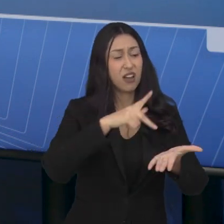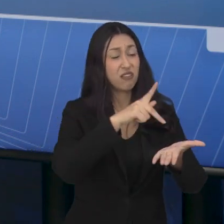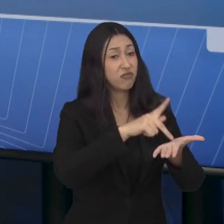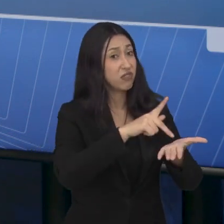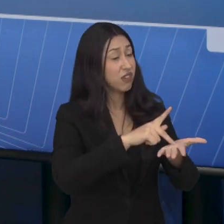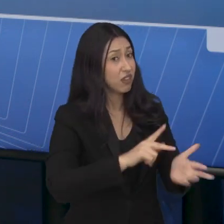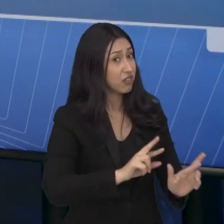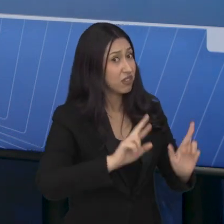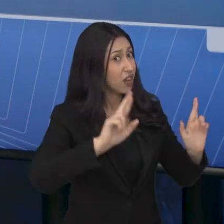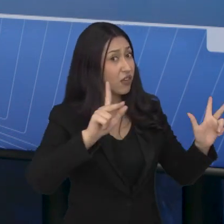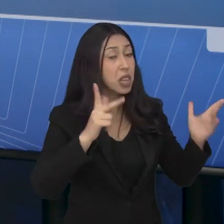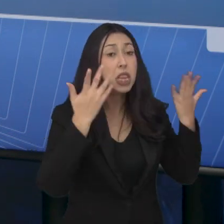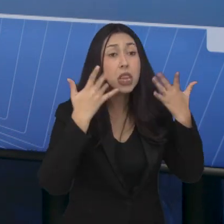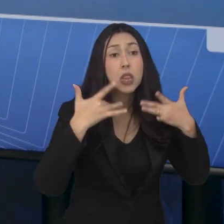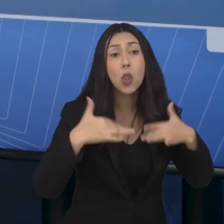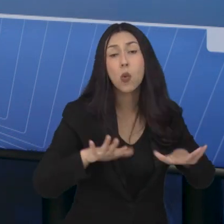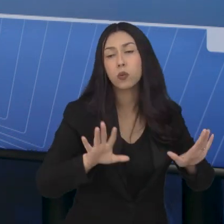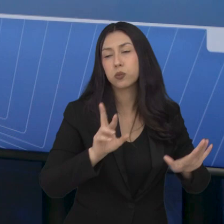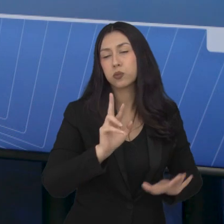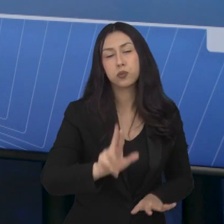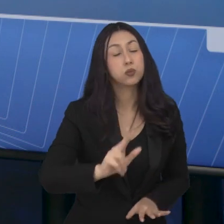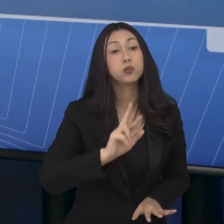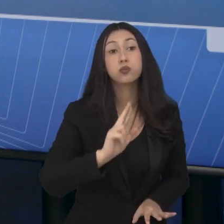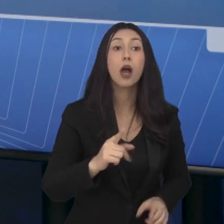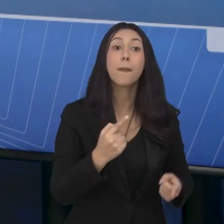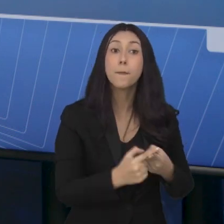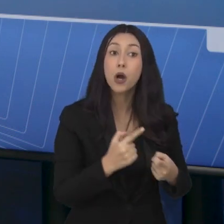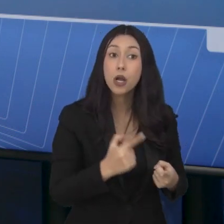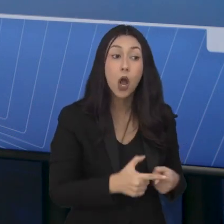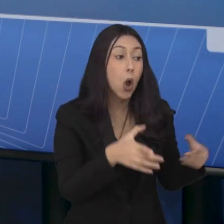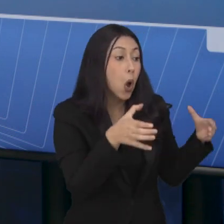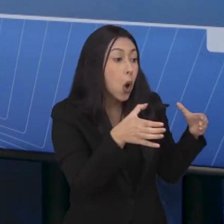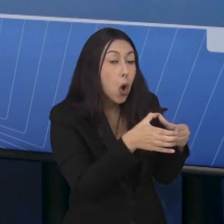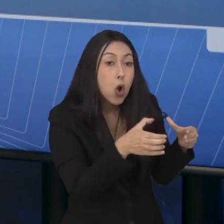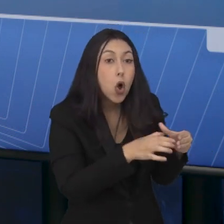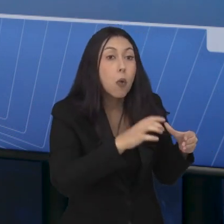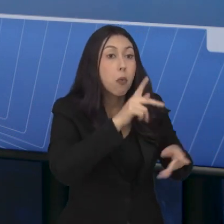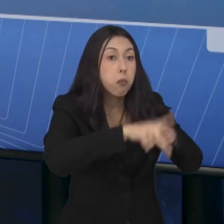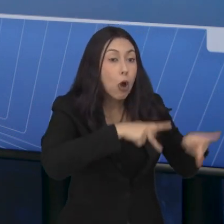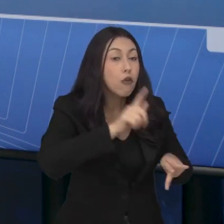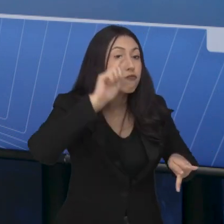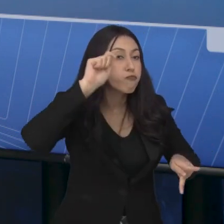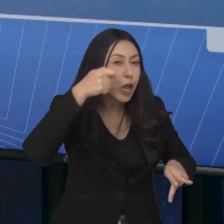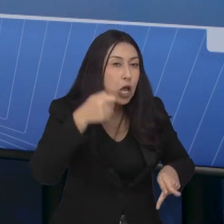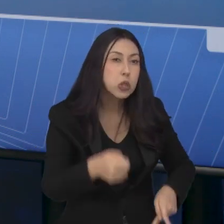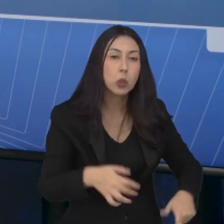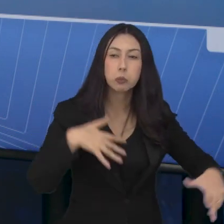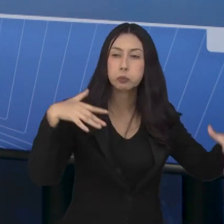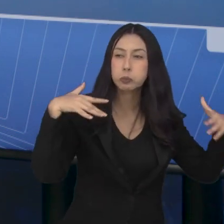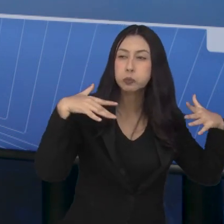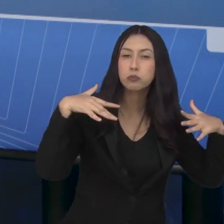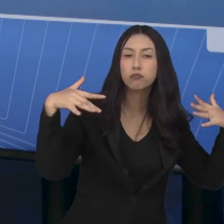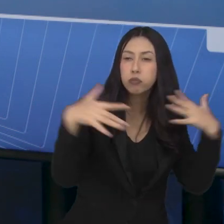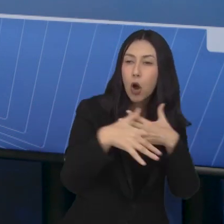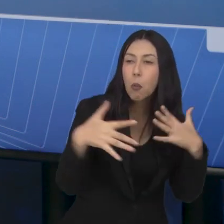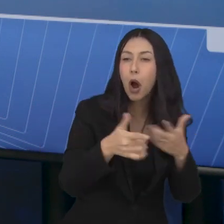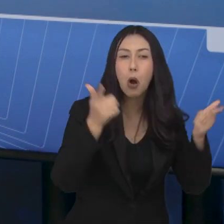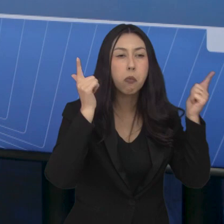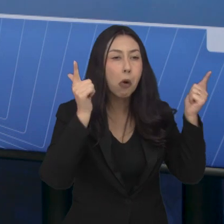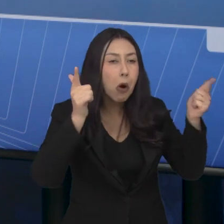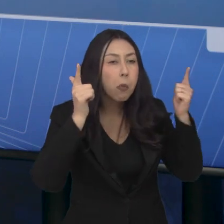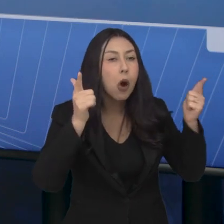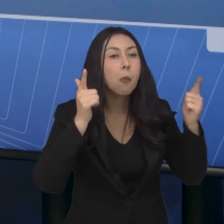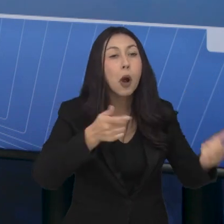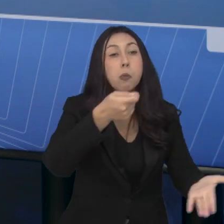tão natural, né? Foi algo que o movimento negro já vinha ali acompanhando, a sociedade daquela época